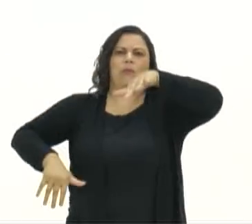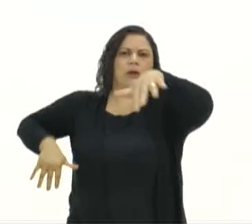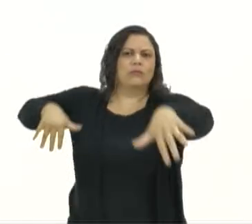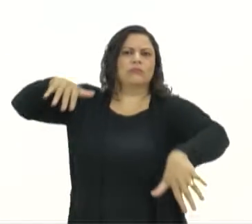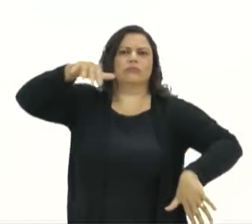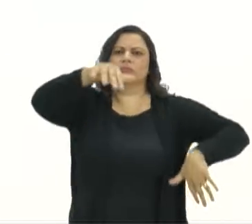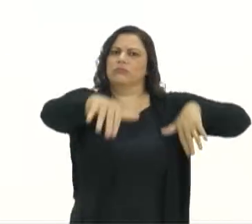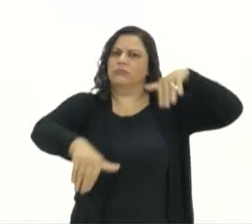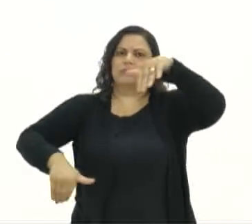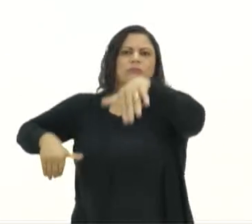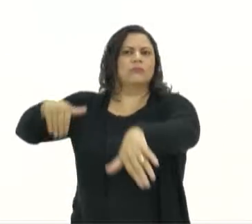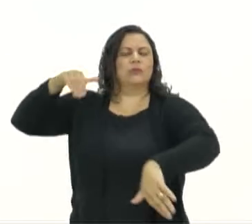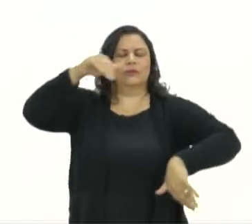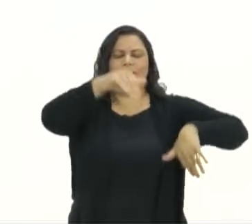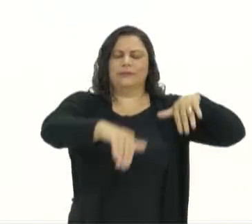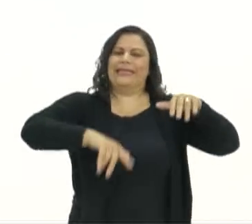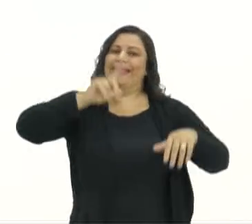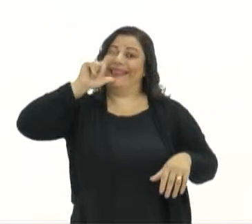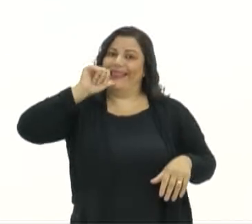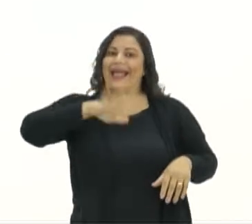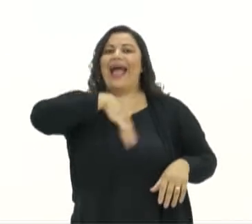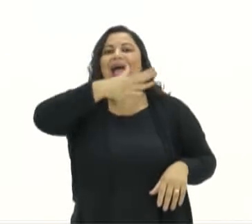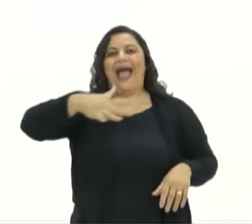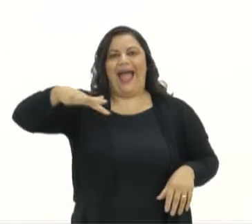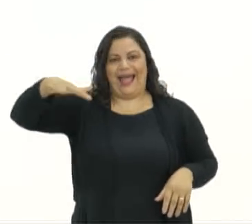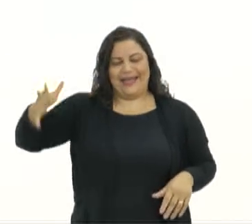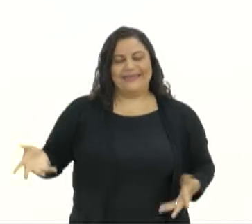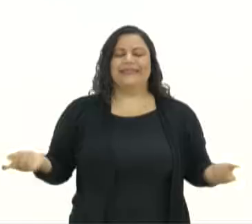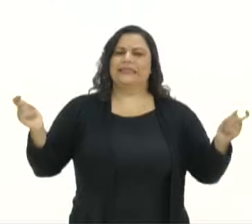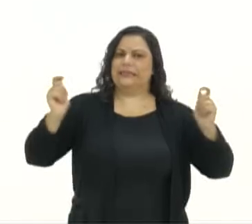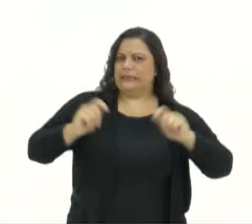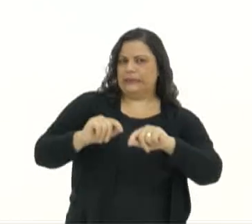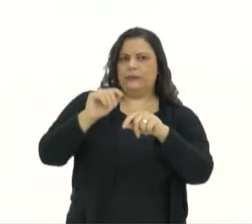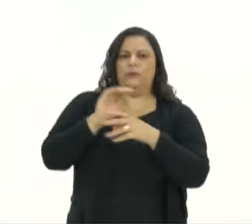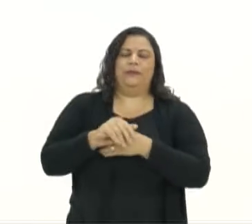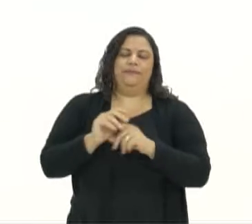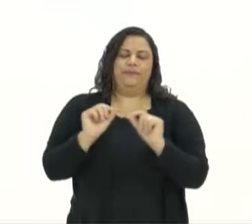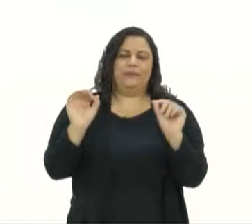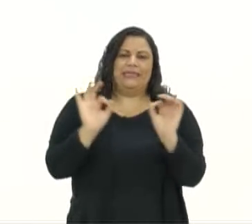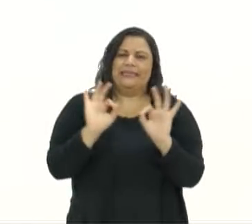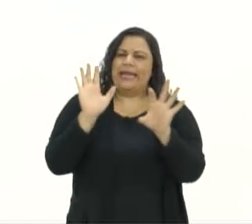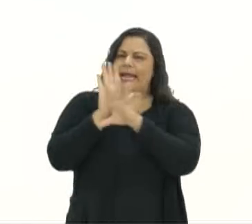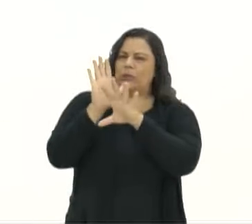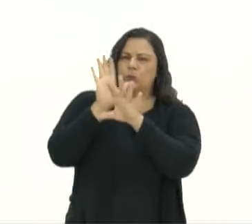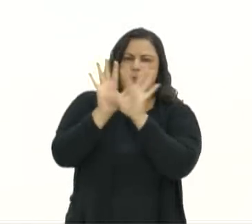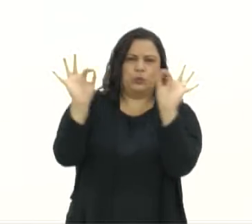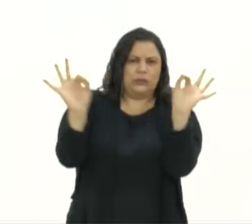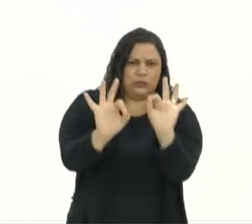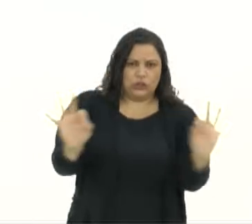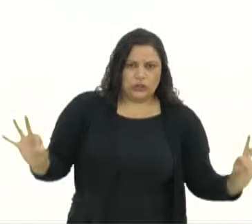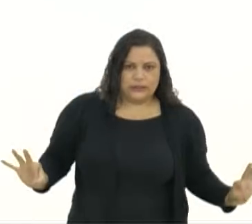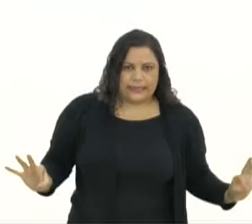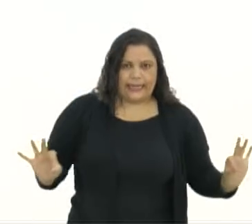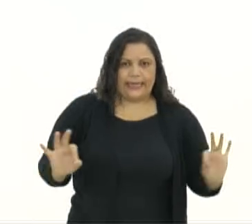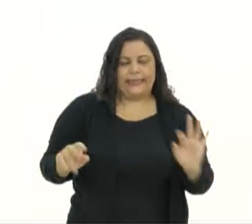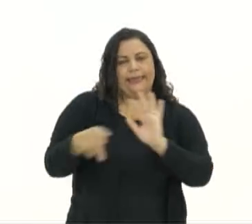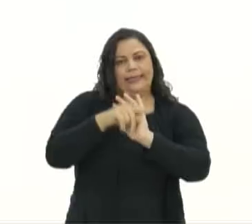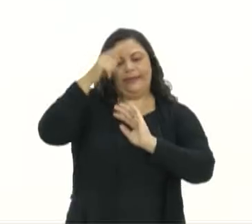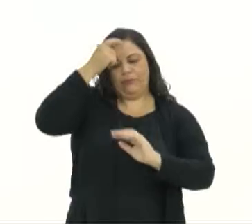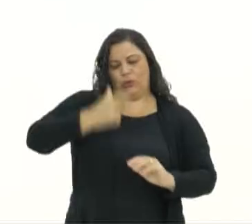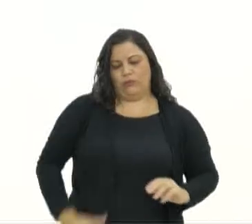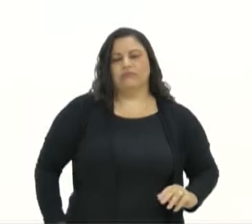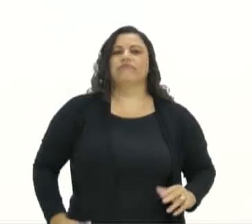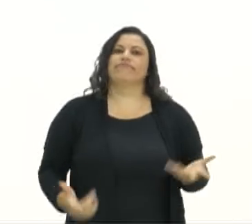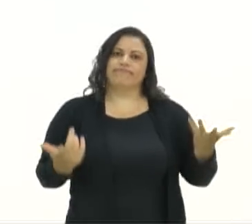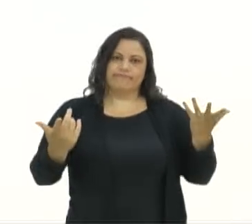movimentos efetuados no meio líquido, geralmente sem ajuda artificial. A natação é uma atividade física